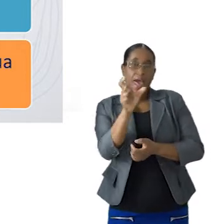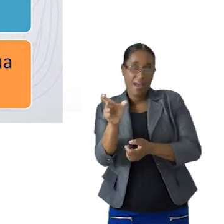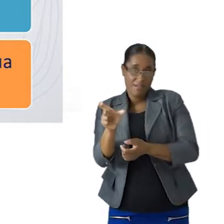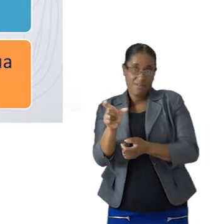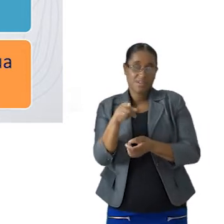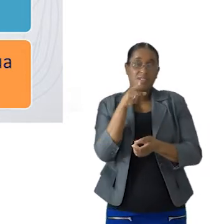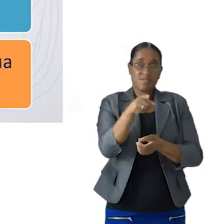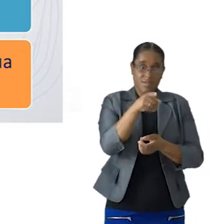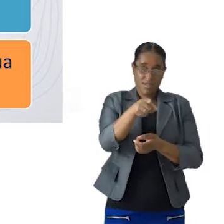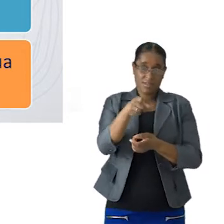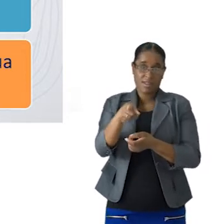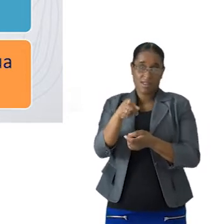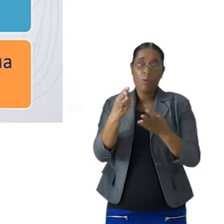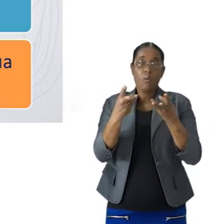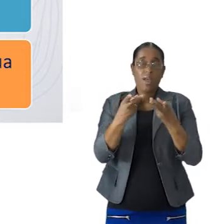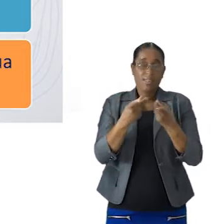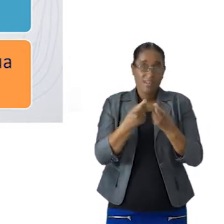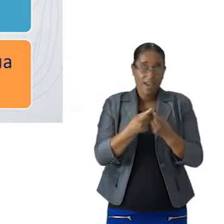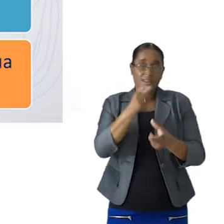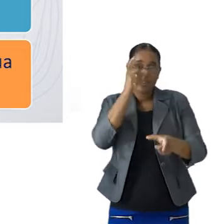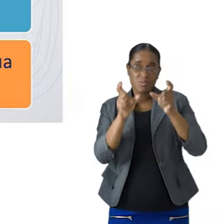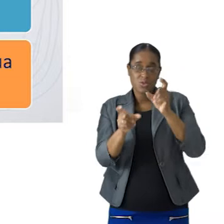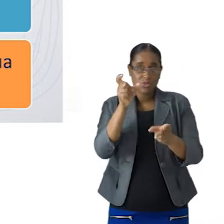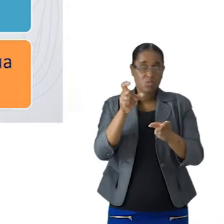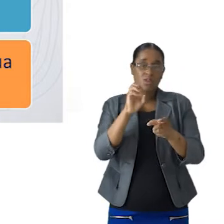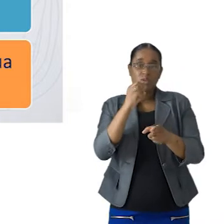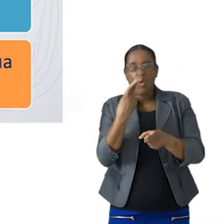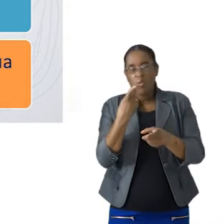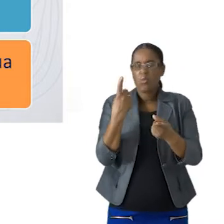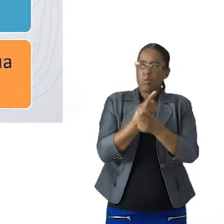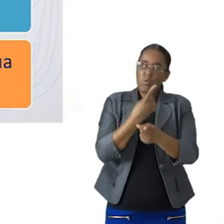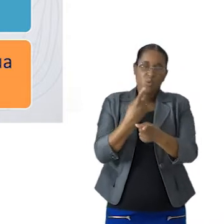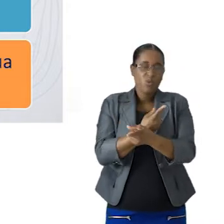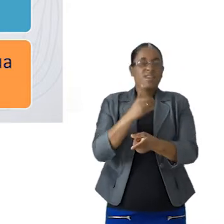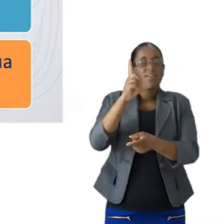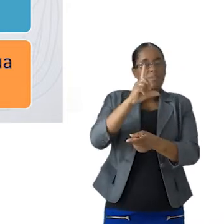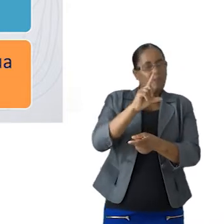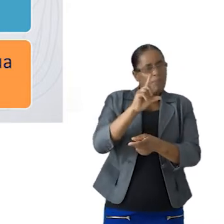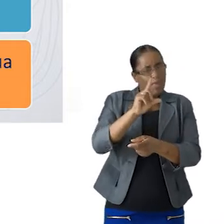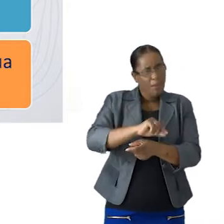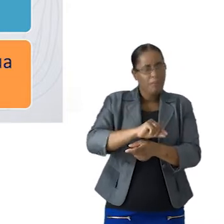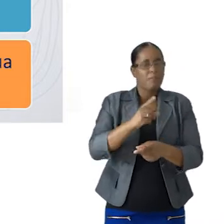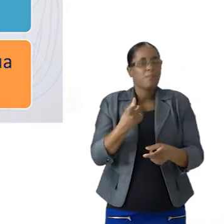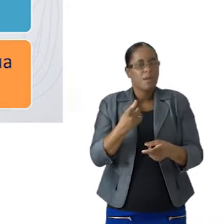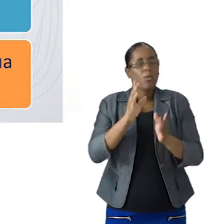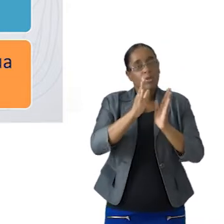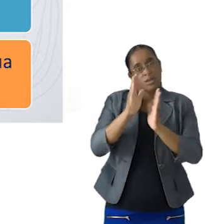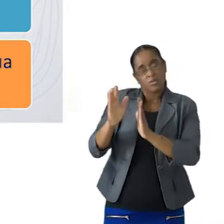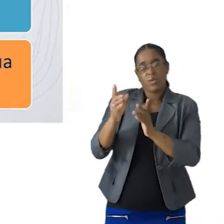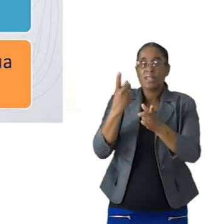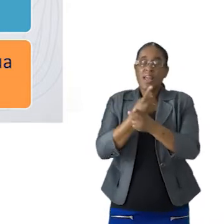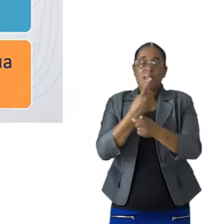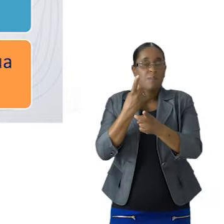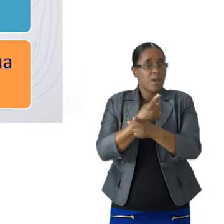Palavras que indicam quantidades de pessoas ou coisas, bem como a ordenação de